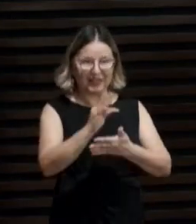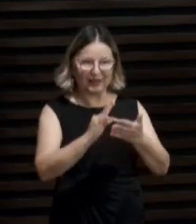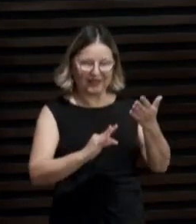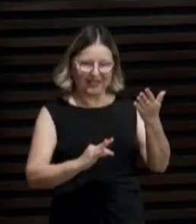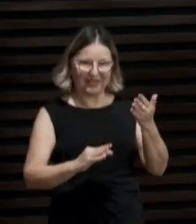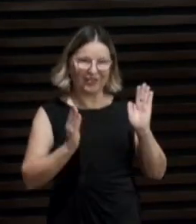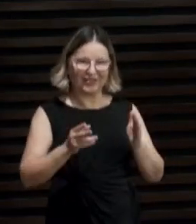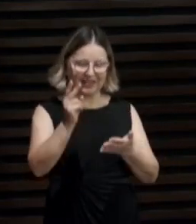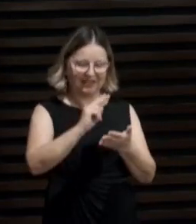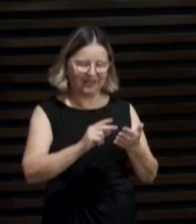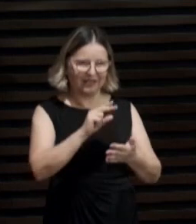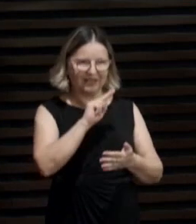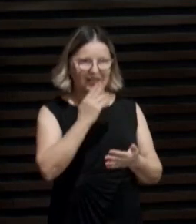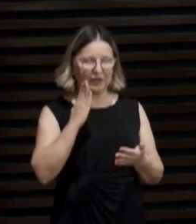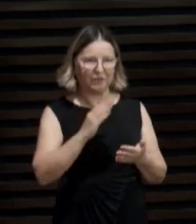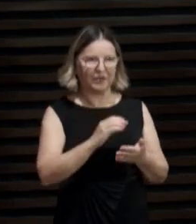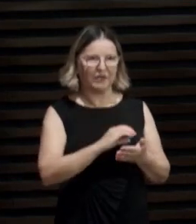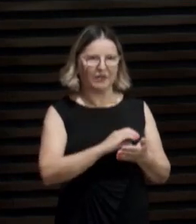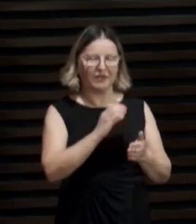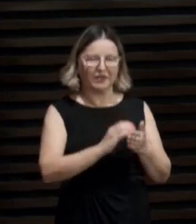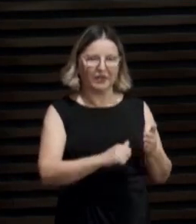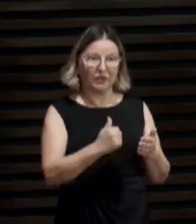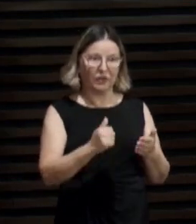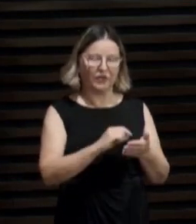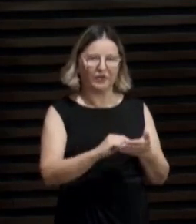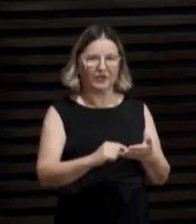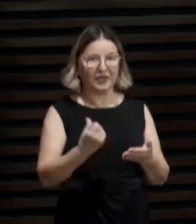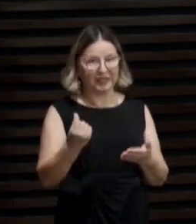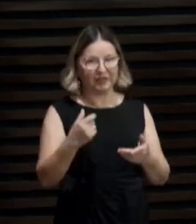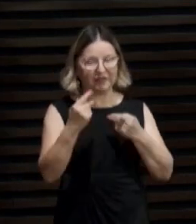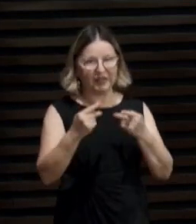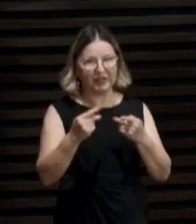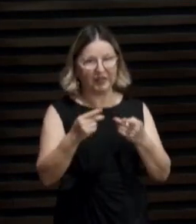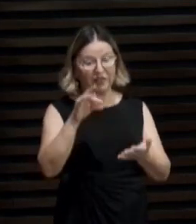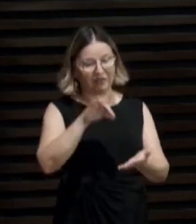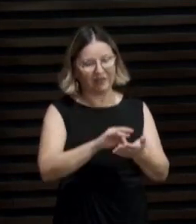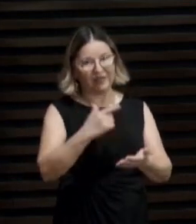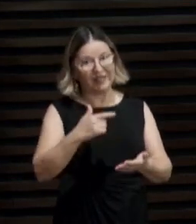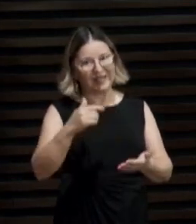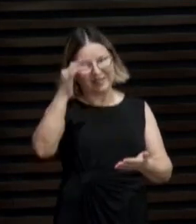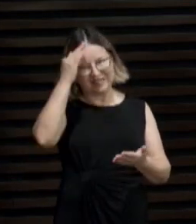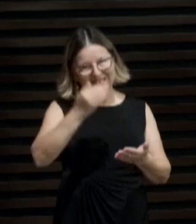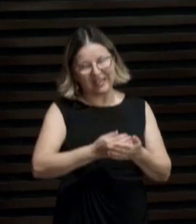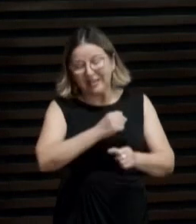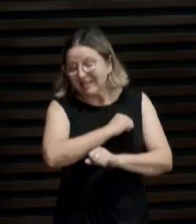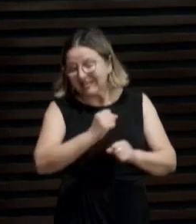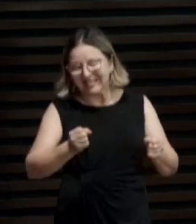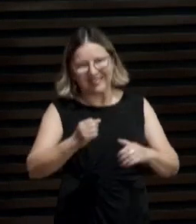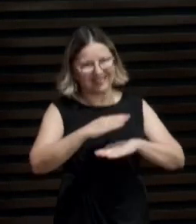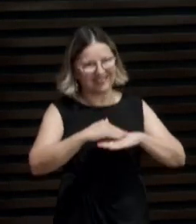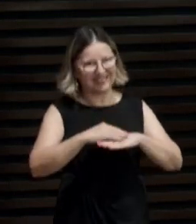inicial, de Hebreus 11, 6, diz que de fato, sem fé, é impossível agradar a